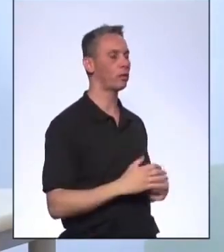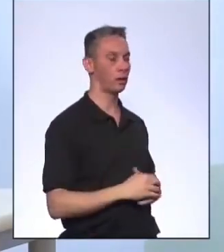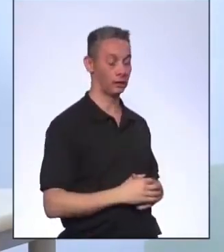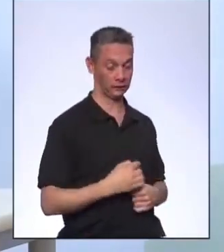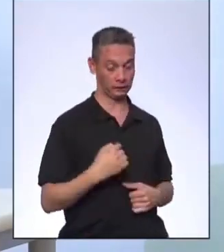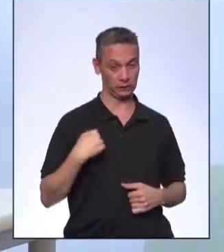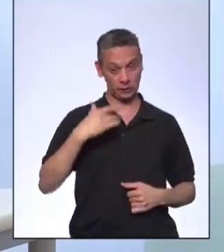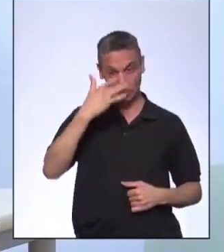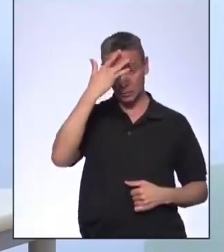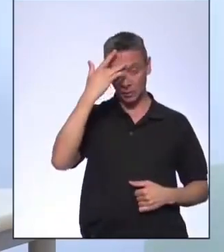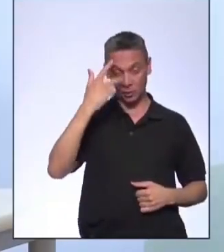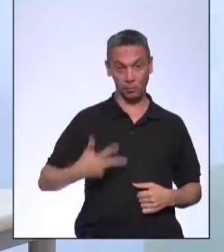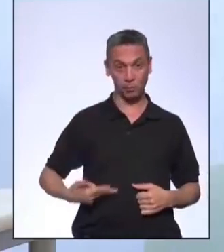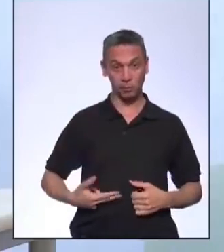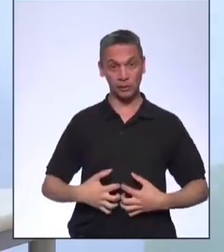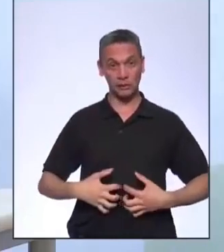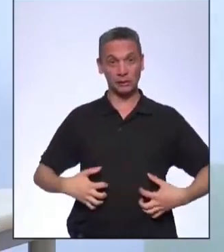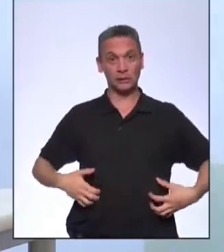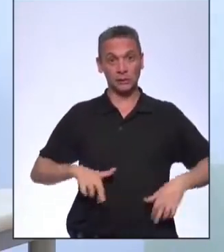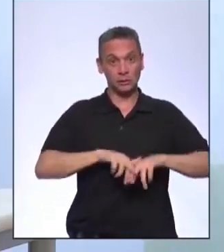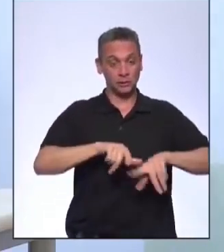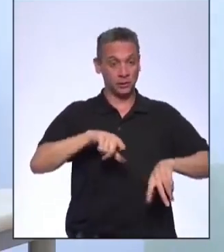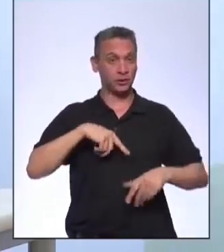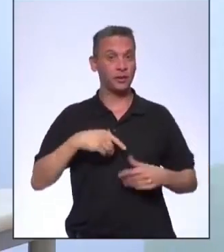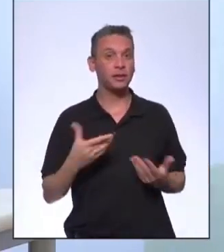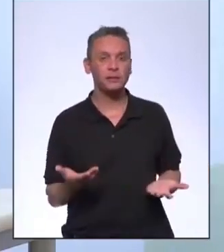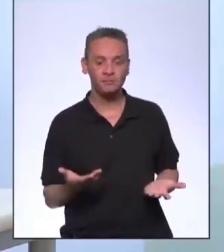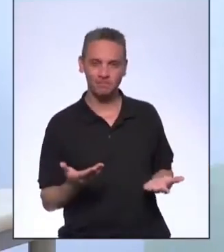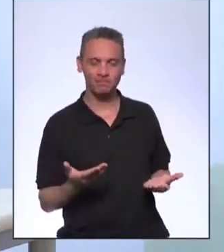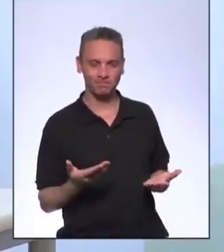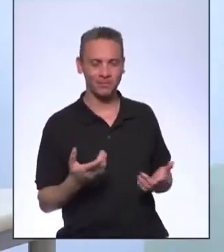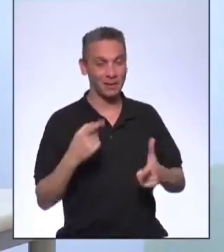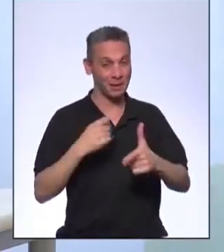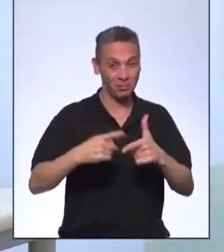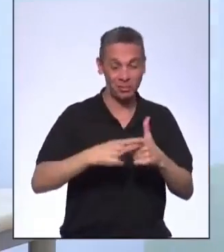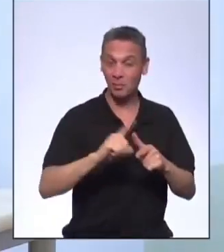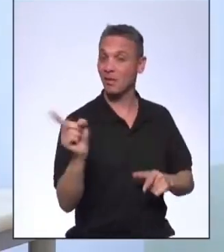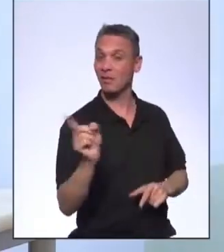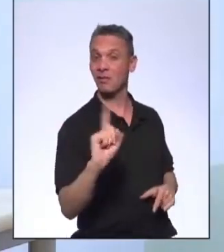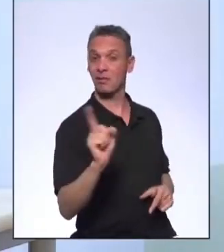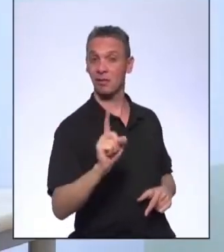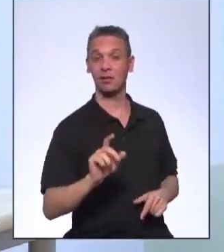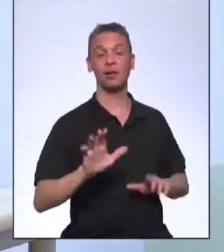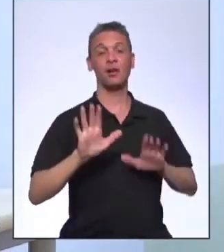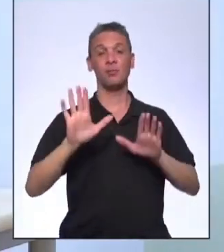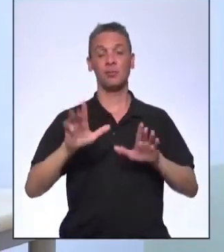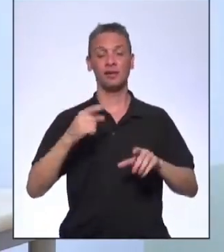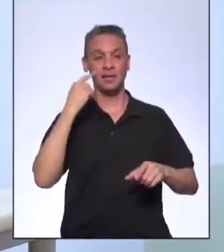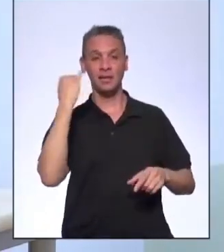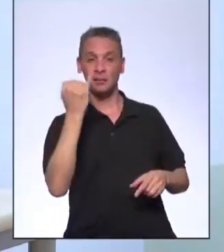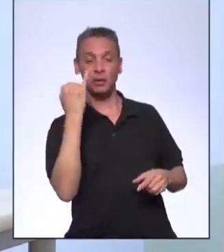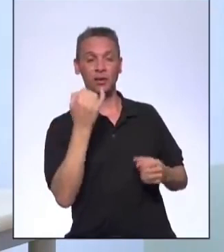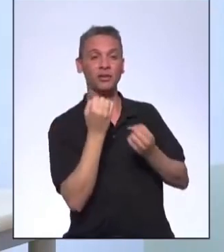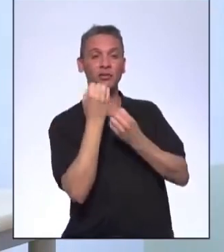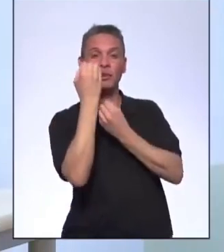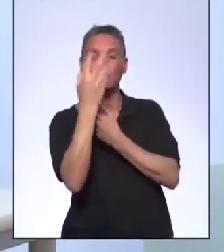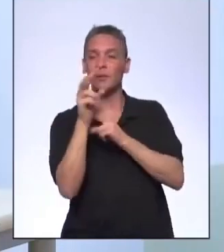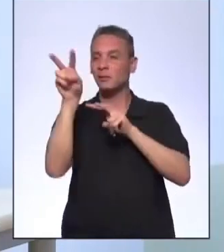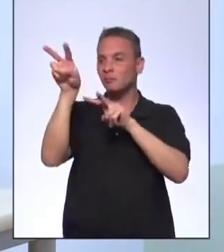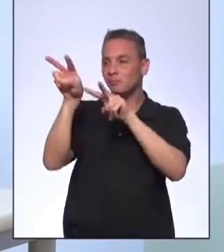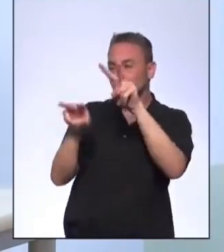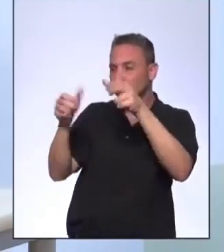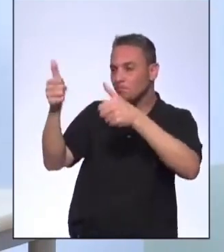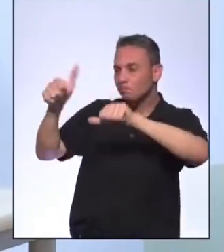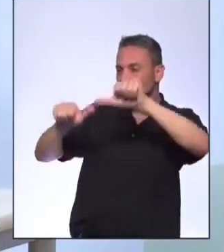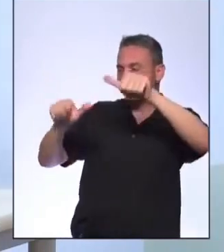fez uma lipoaspiração ou uma outra cirurgia estética. Que não é um problema, mas é justamente a gente filtrar essas informações e